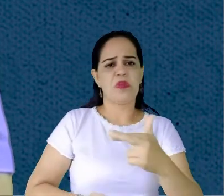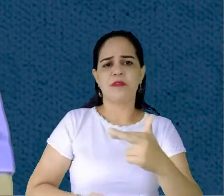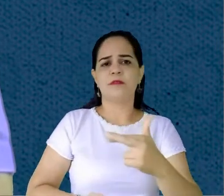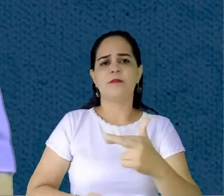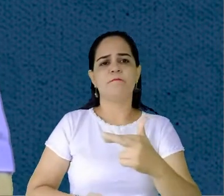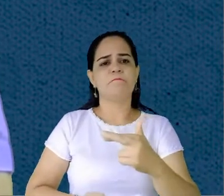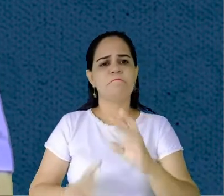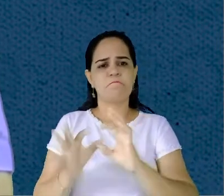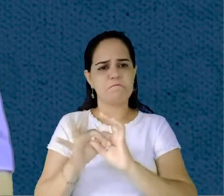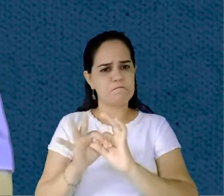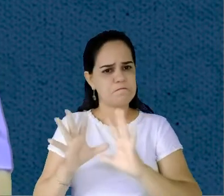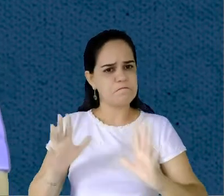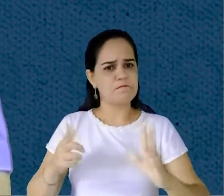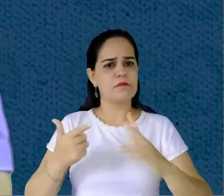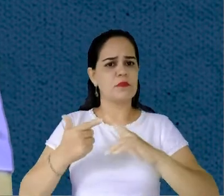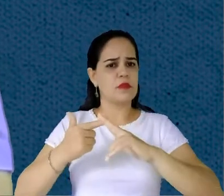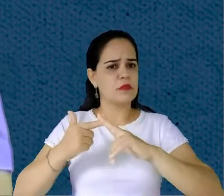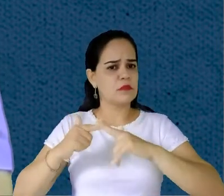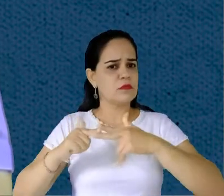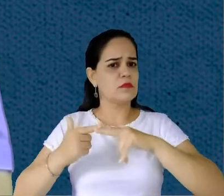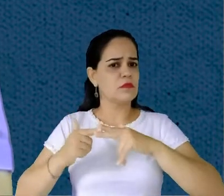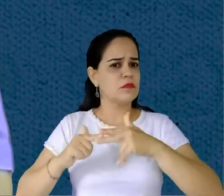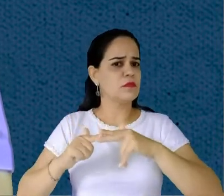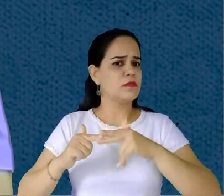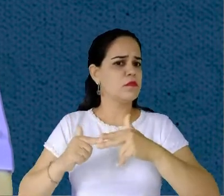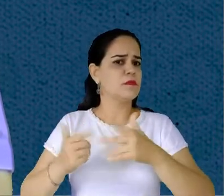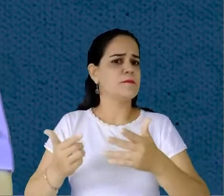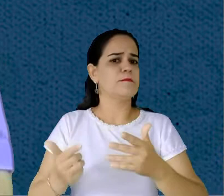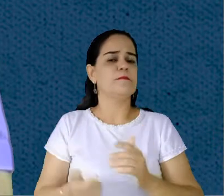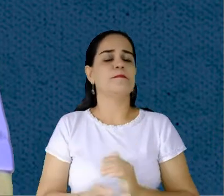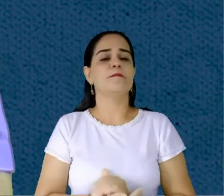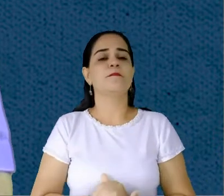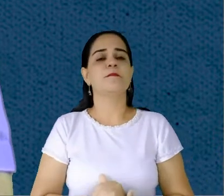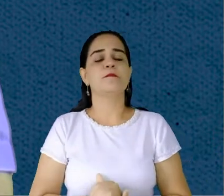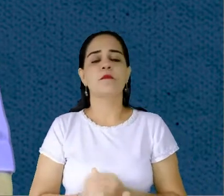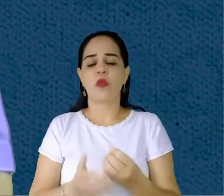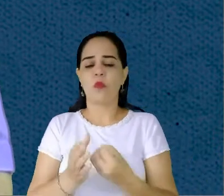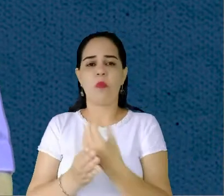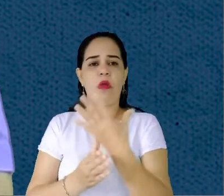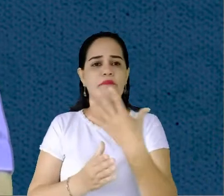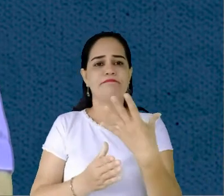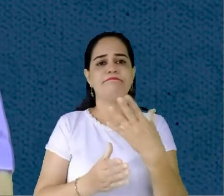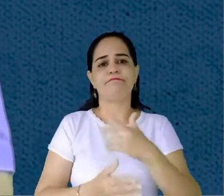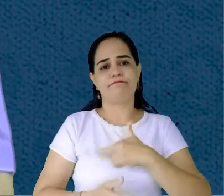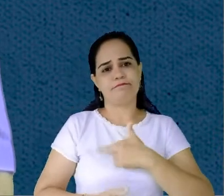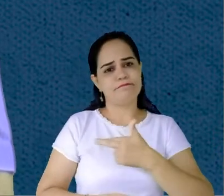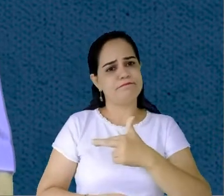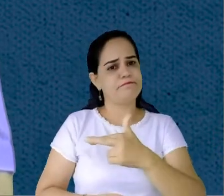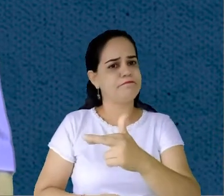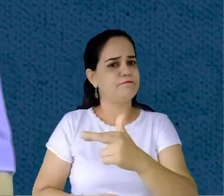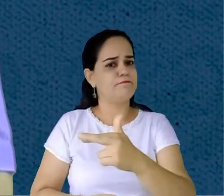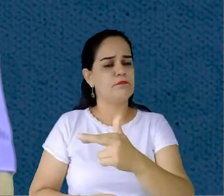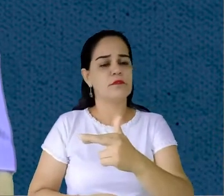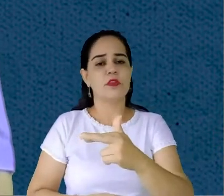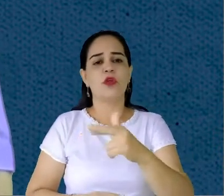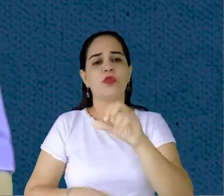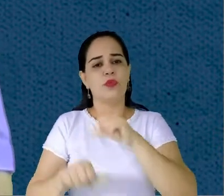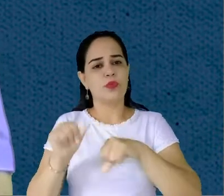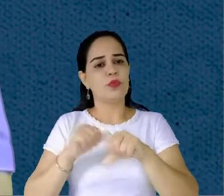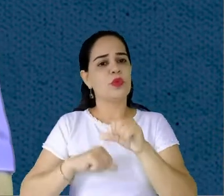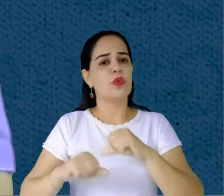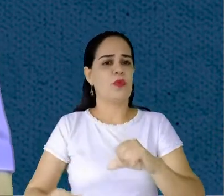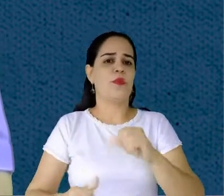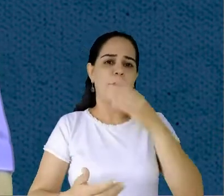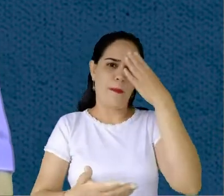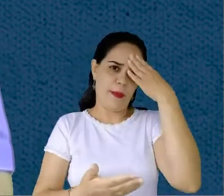do paganismo, que tinham acolhido a fé cristã, a fé em Cristo Jesus, procedentes do paganismo.